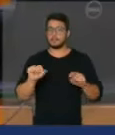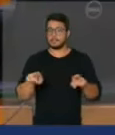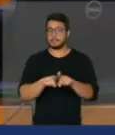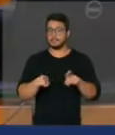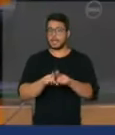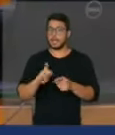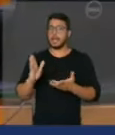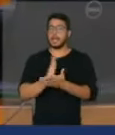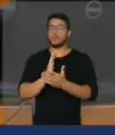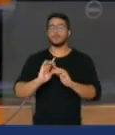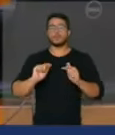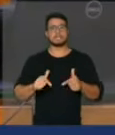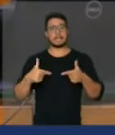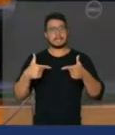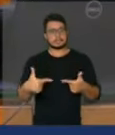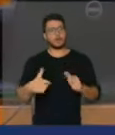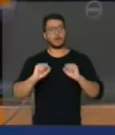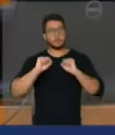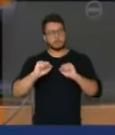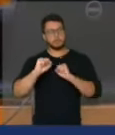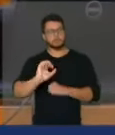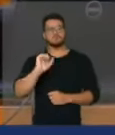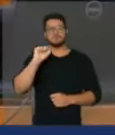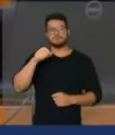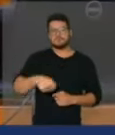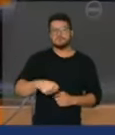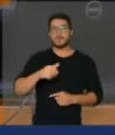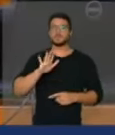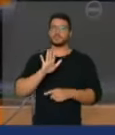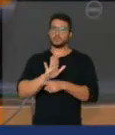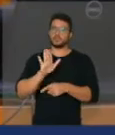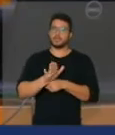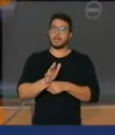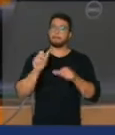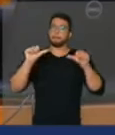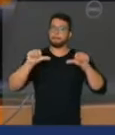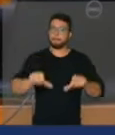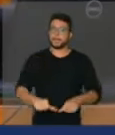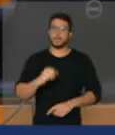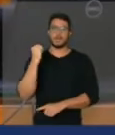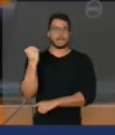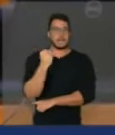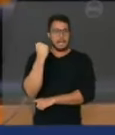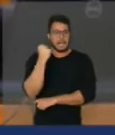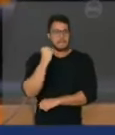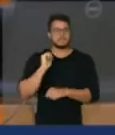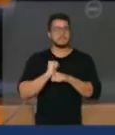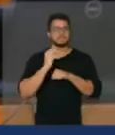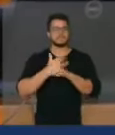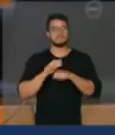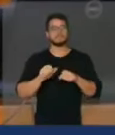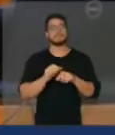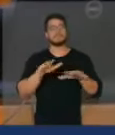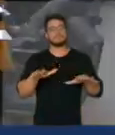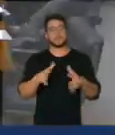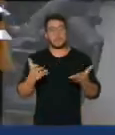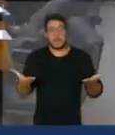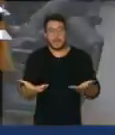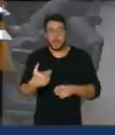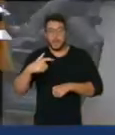constituídas, possam ter contribuído em algum momento para o agravamento da situação. Enfrentamos uma crise